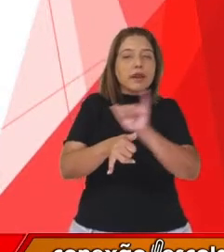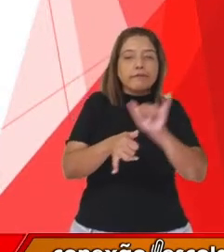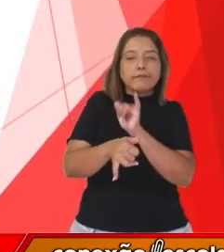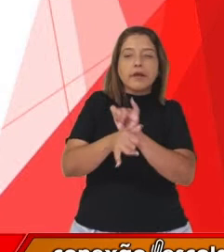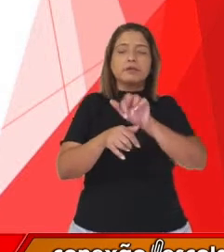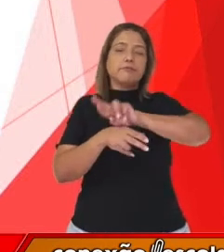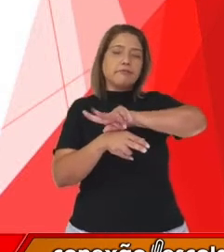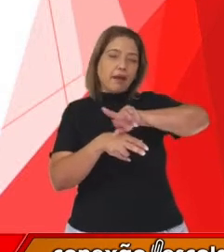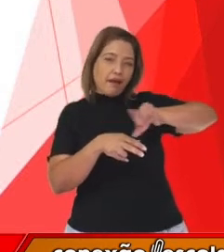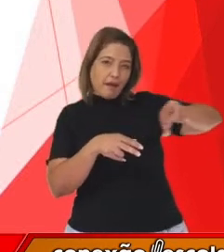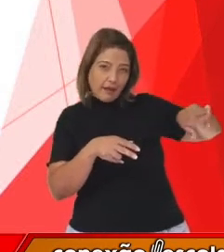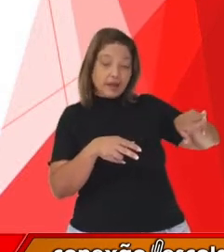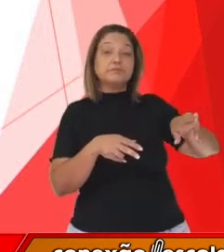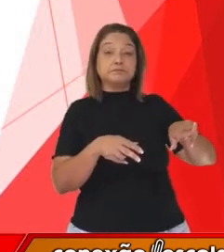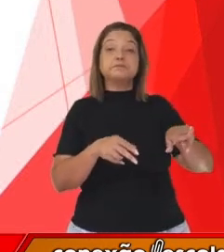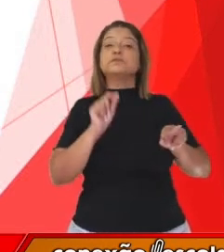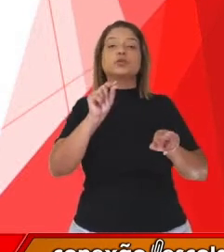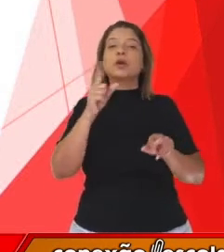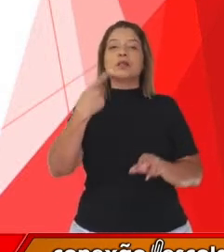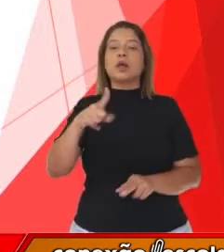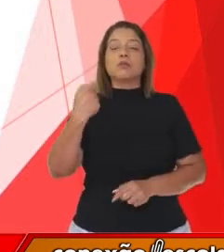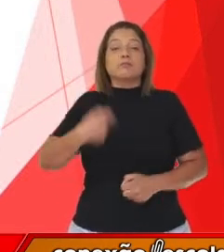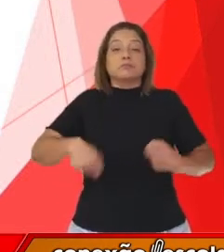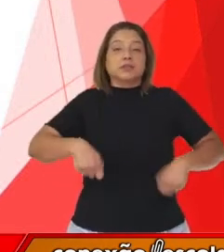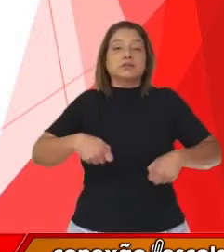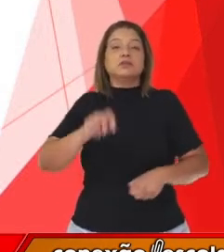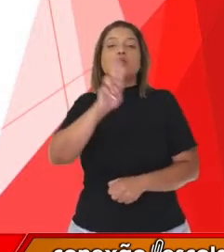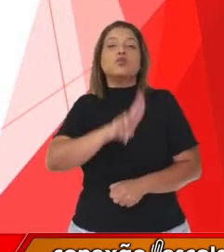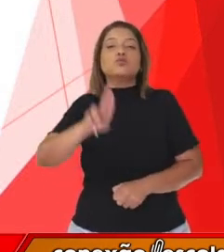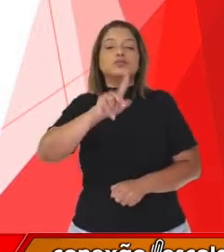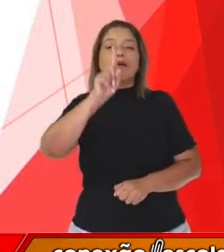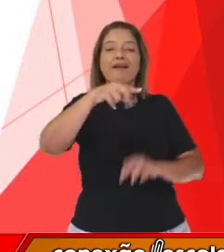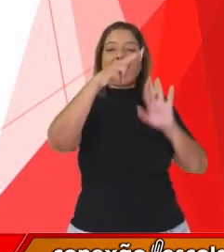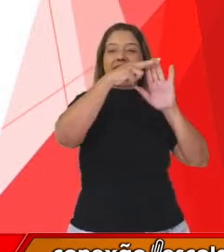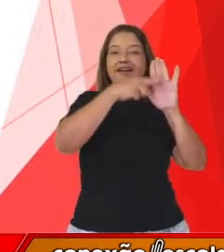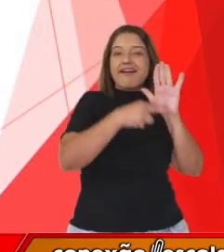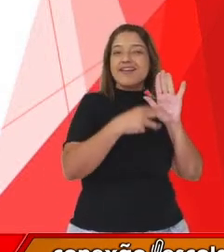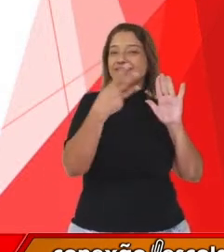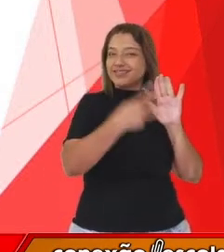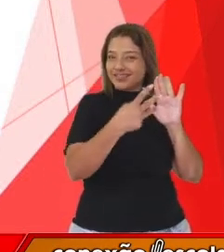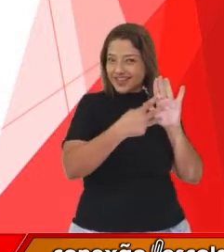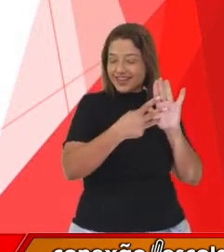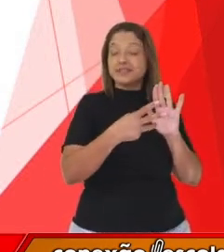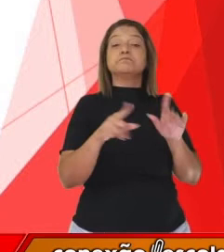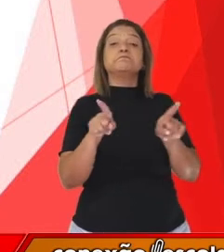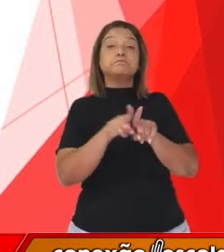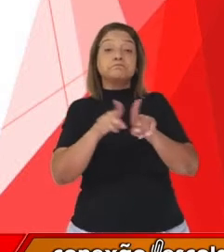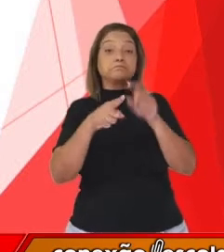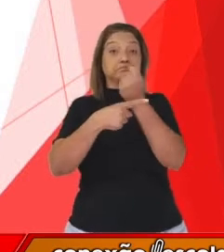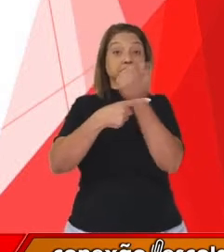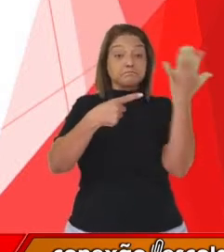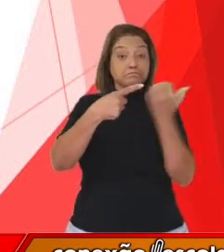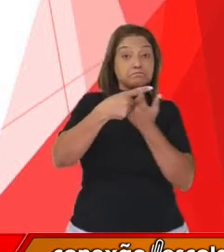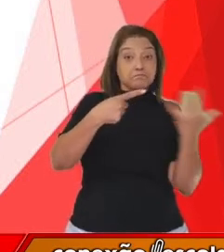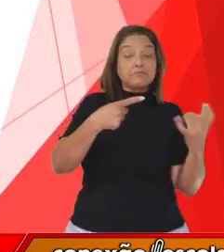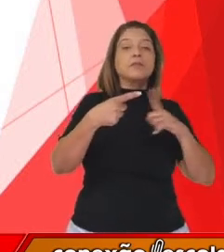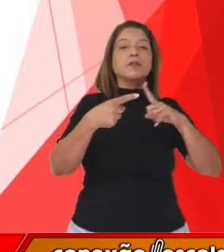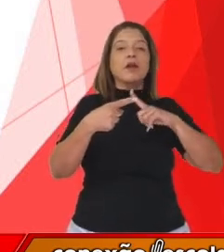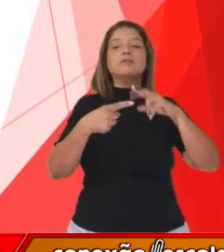estratégias diversas, sem fazer uso de regra de 3. Frações